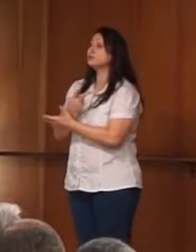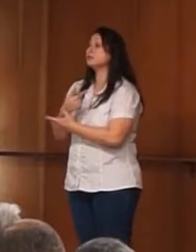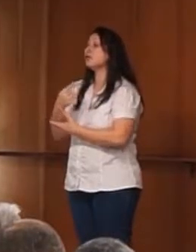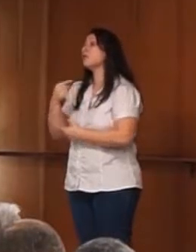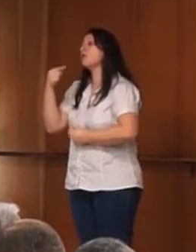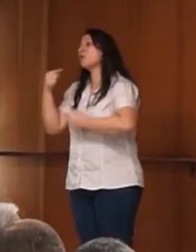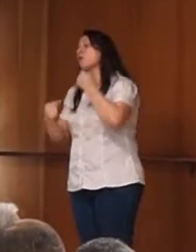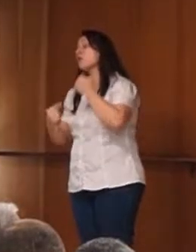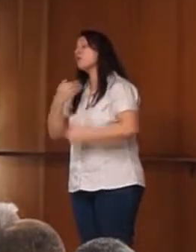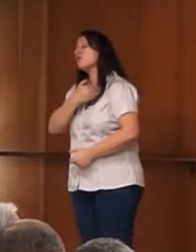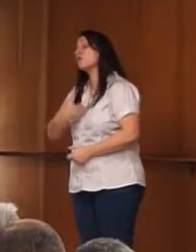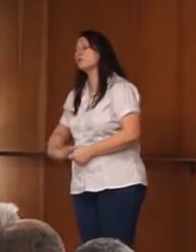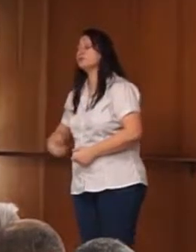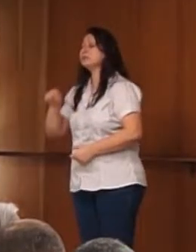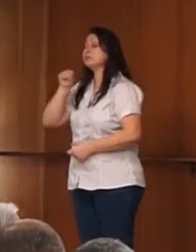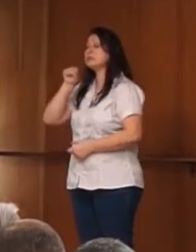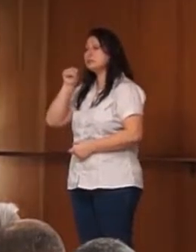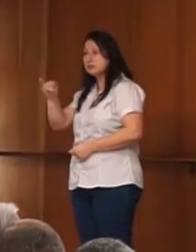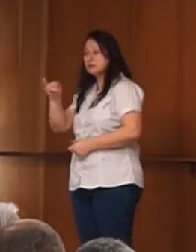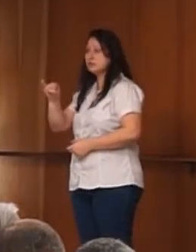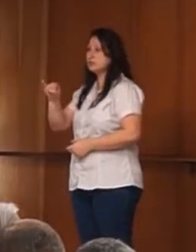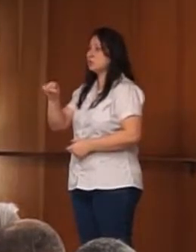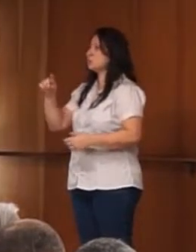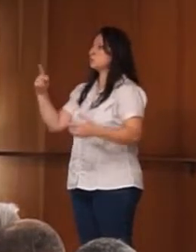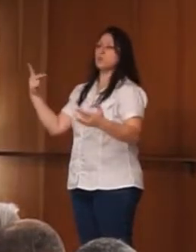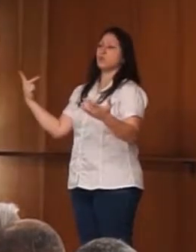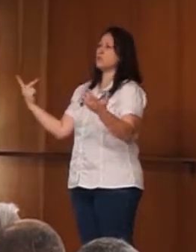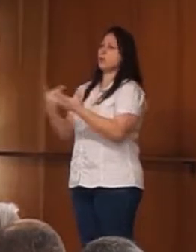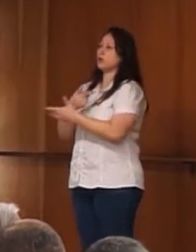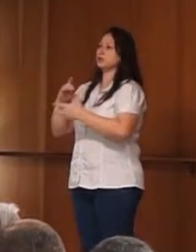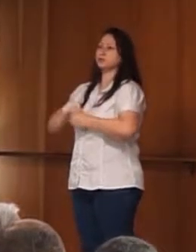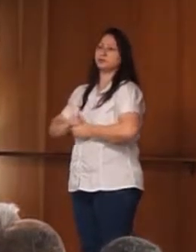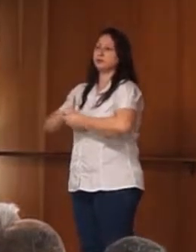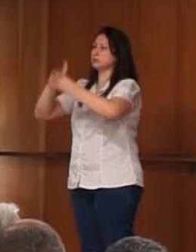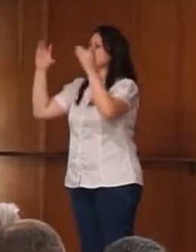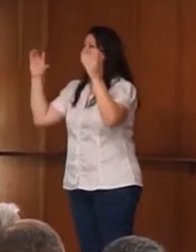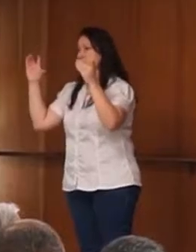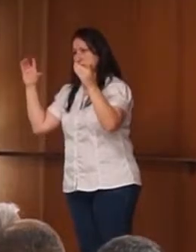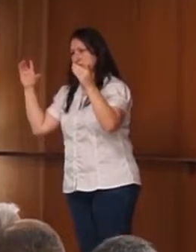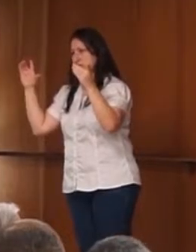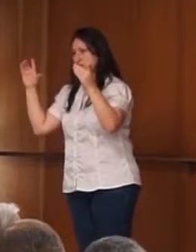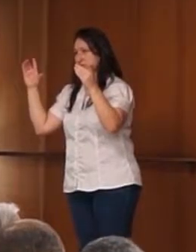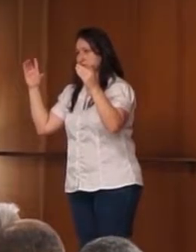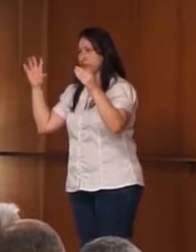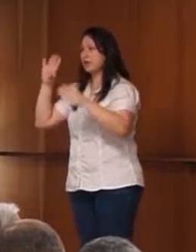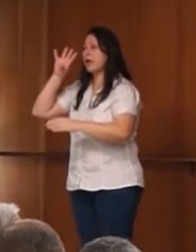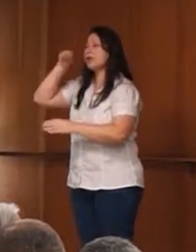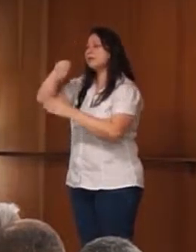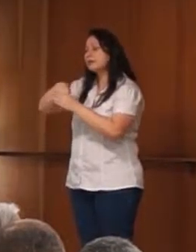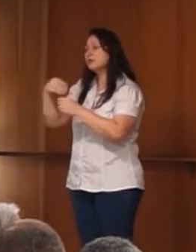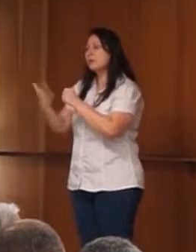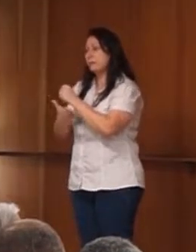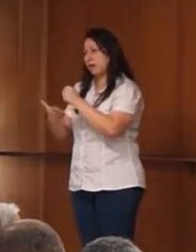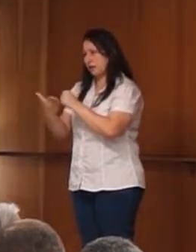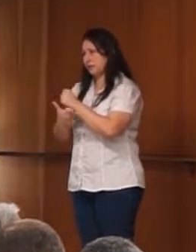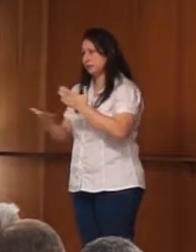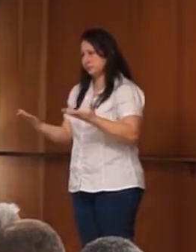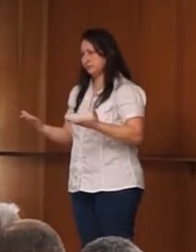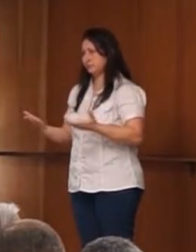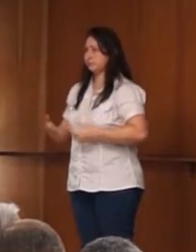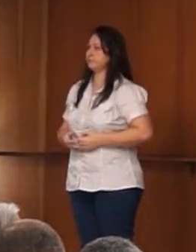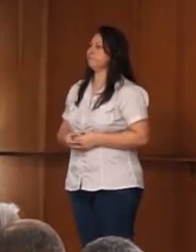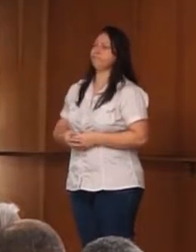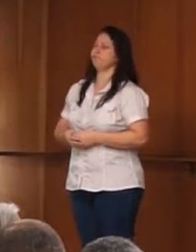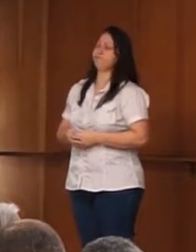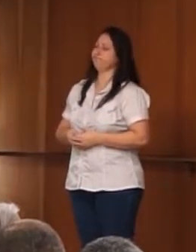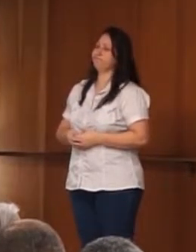governo se não tivesse sido, de fato, movimentos sociais construídos dentro de uma base de governo popular democrático? Não